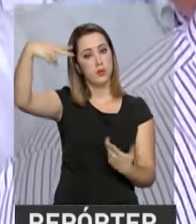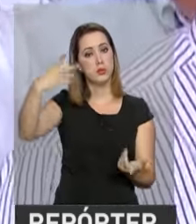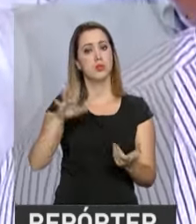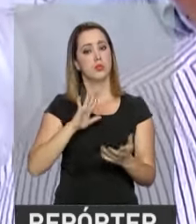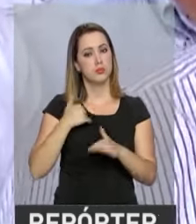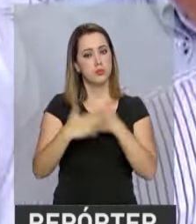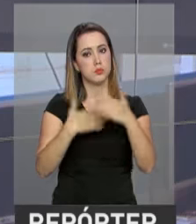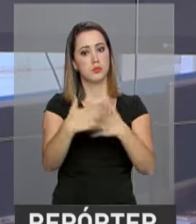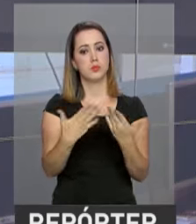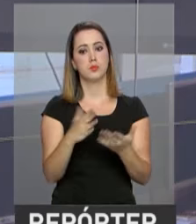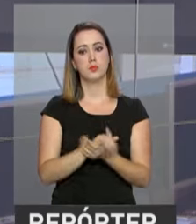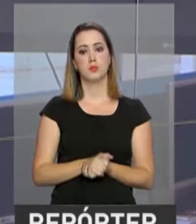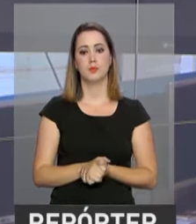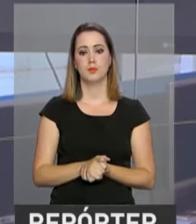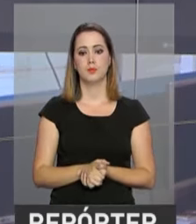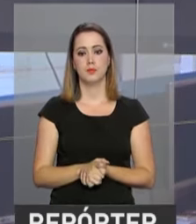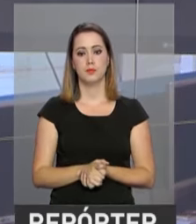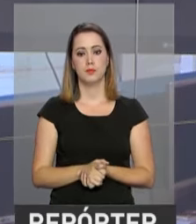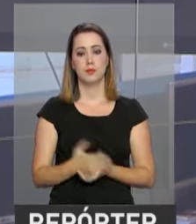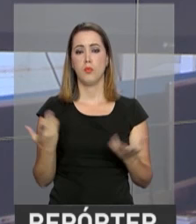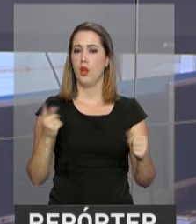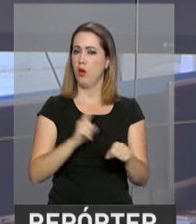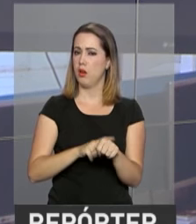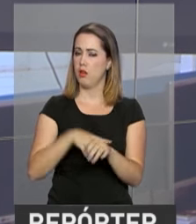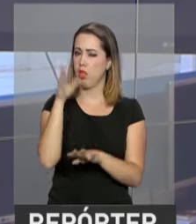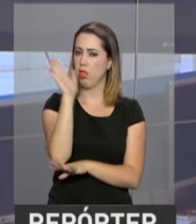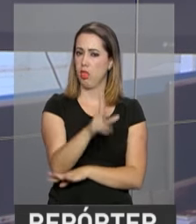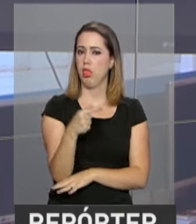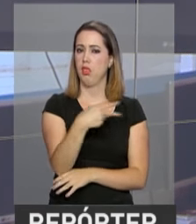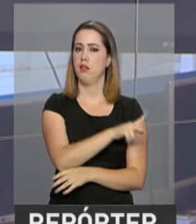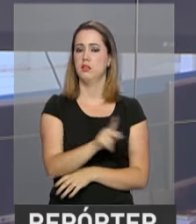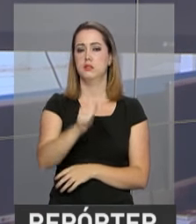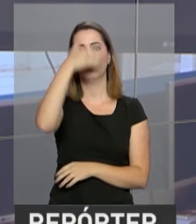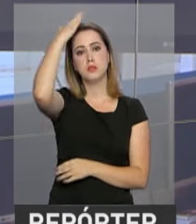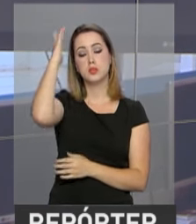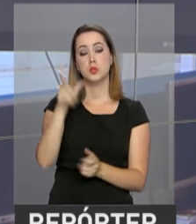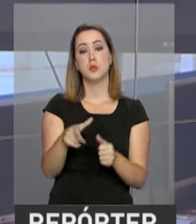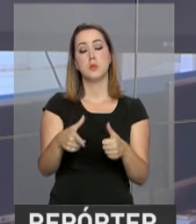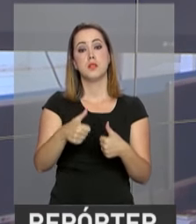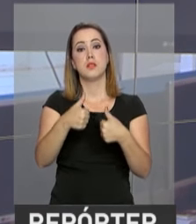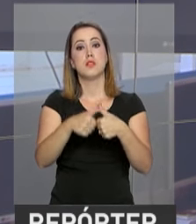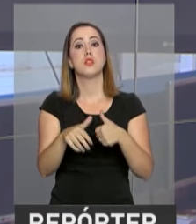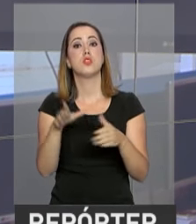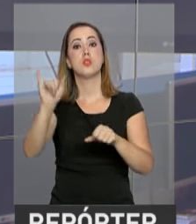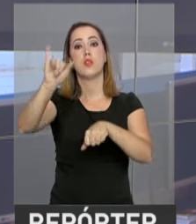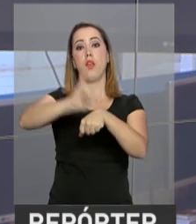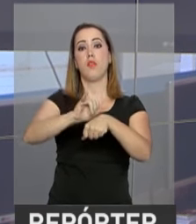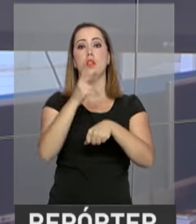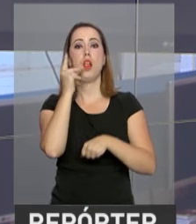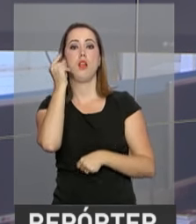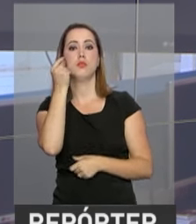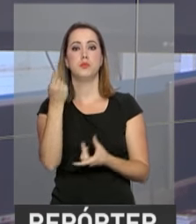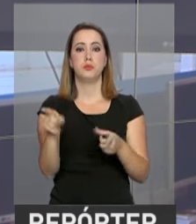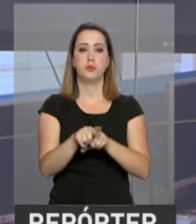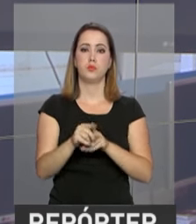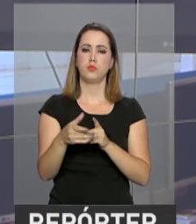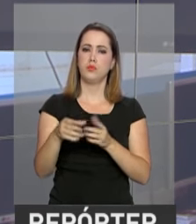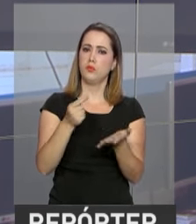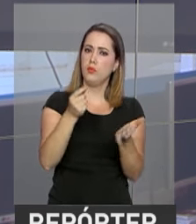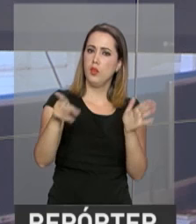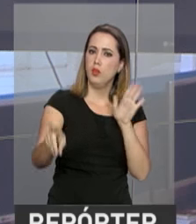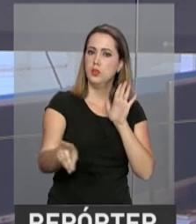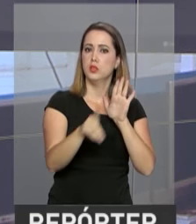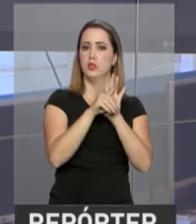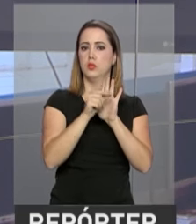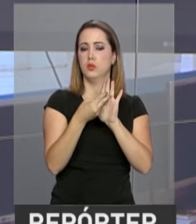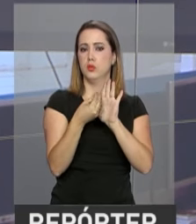passo avançadíssimo e no fim da tarde o presidente esteve em Fortaleza no Ceará onde assinou o Decreto que permite a renegociação